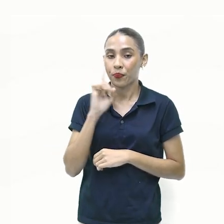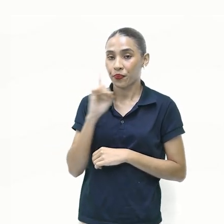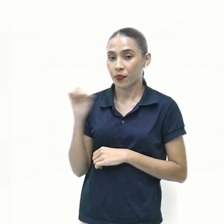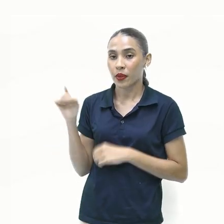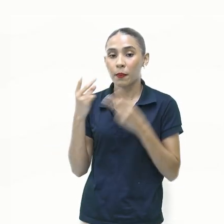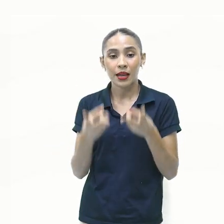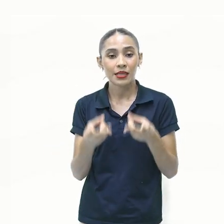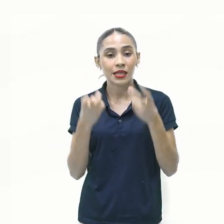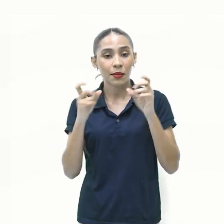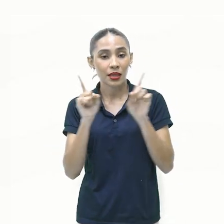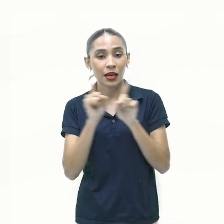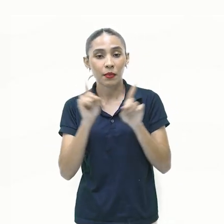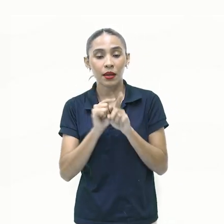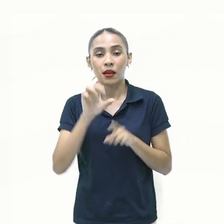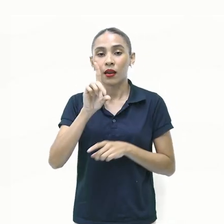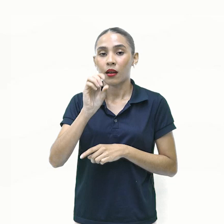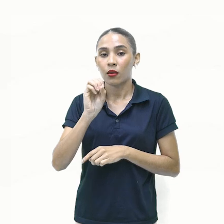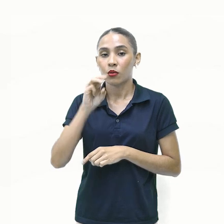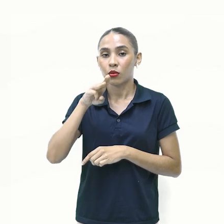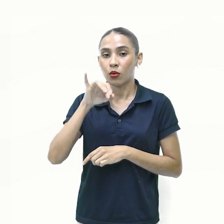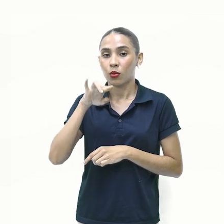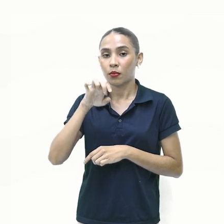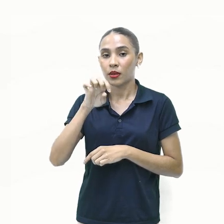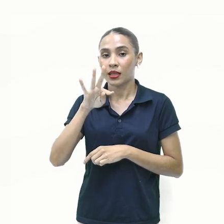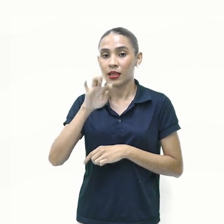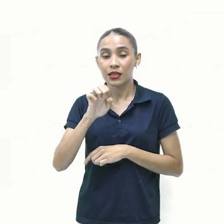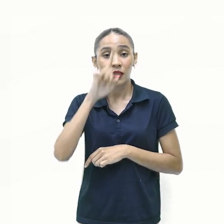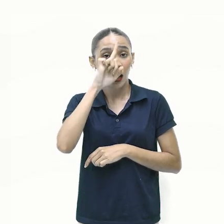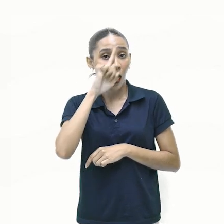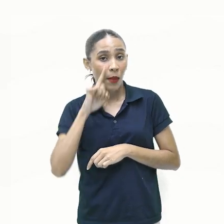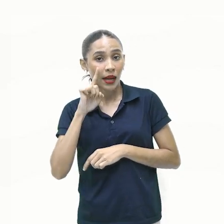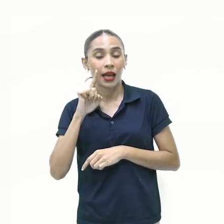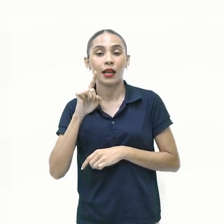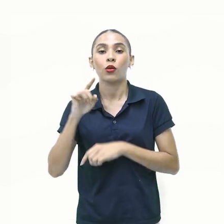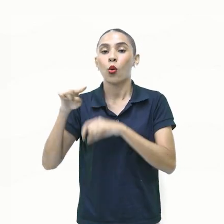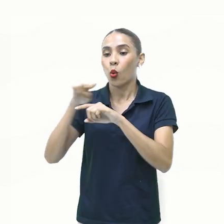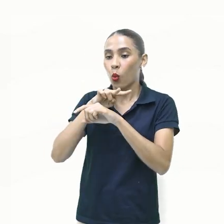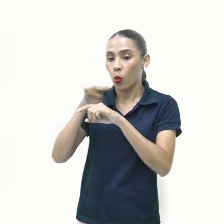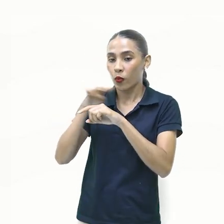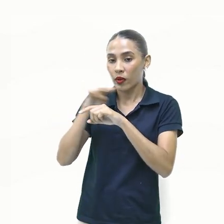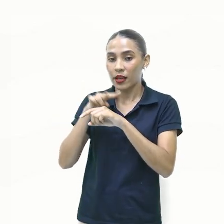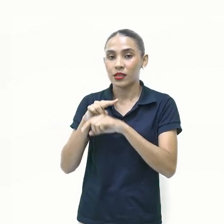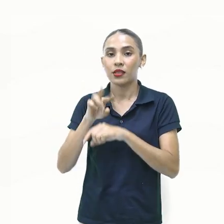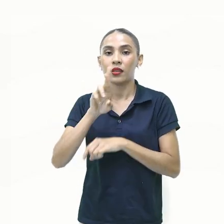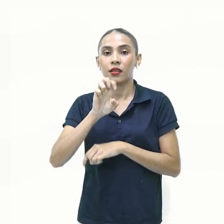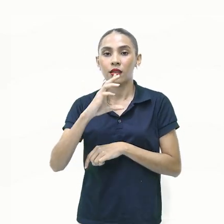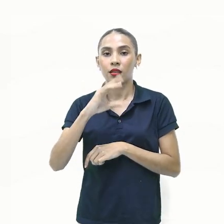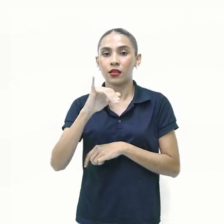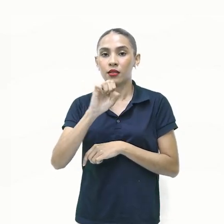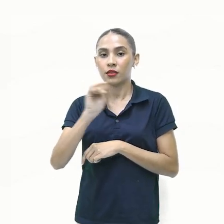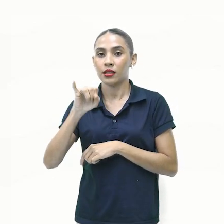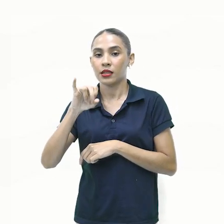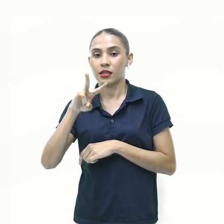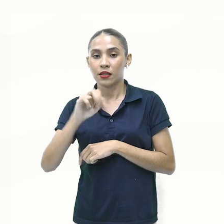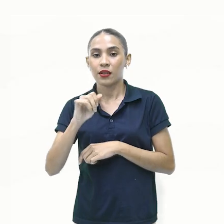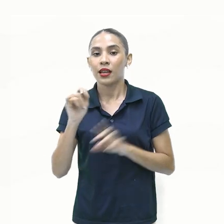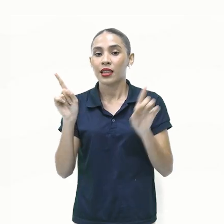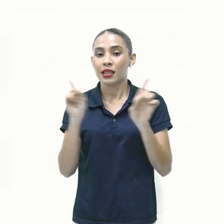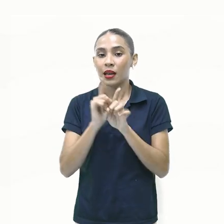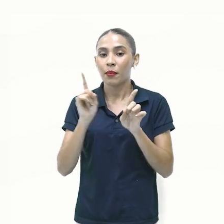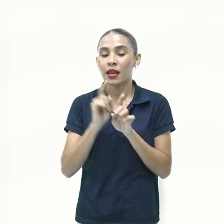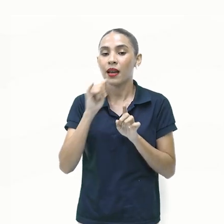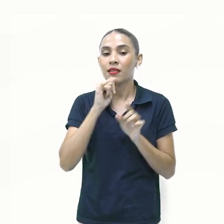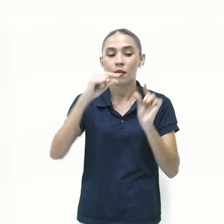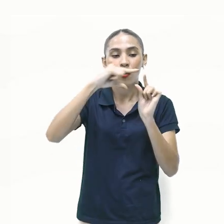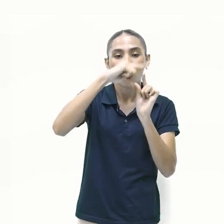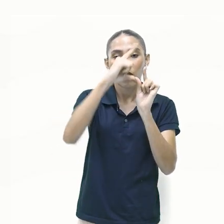cor, a gente observa aqui como dominante o amarelo e o verde como recessivo. E a vagem,